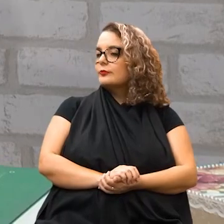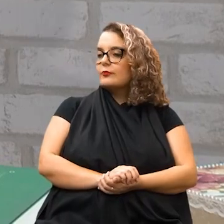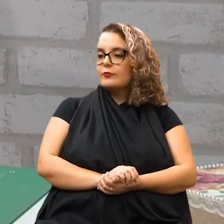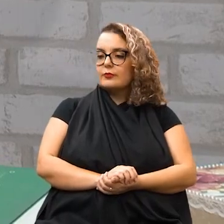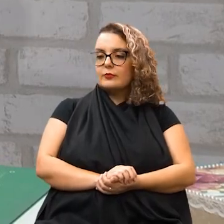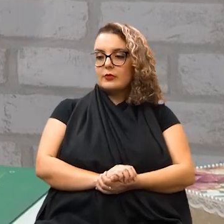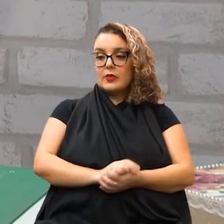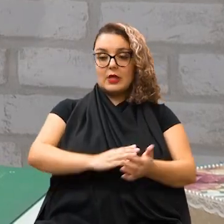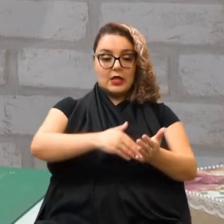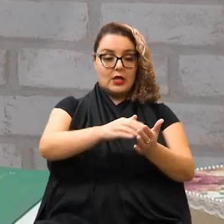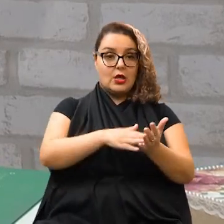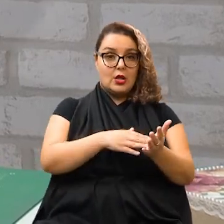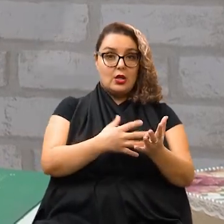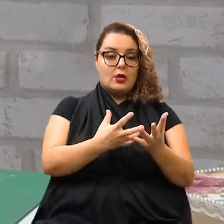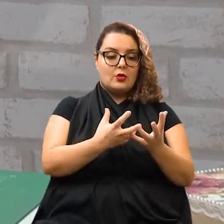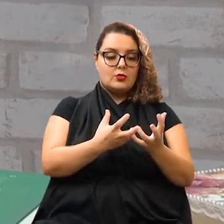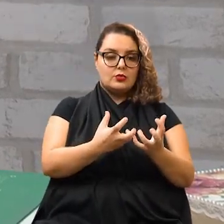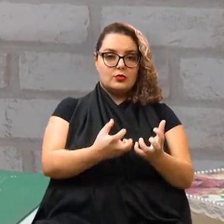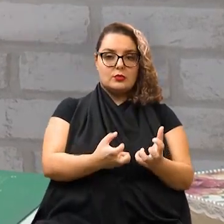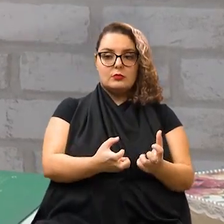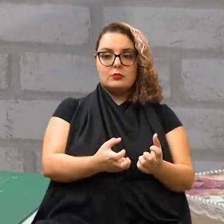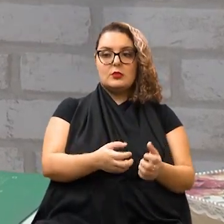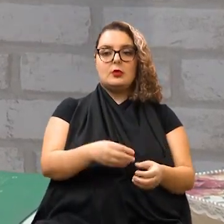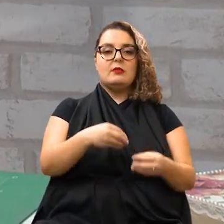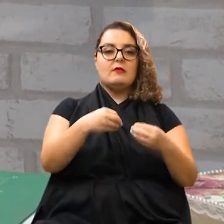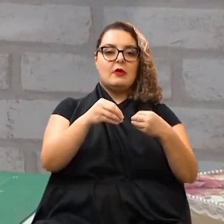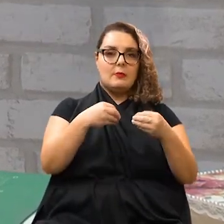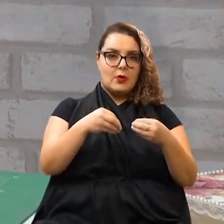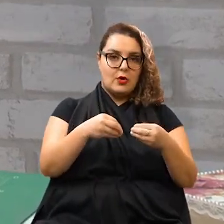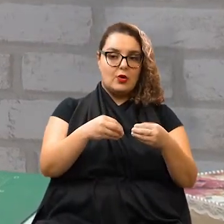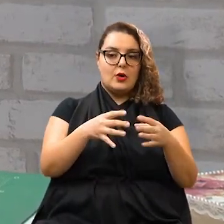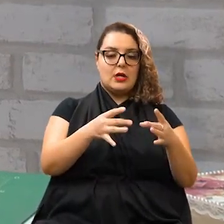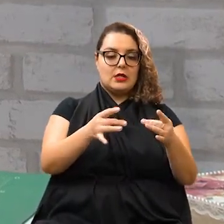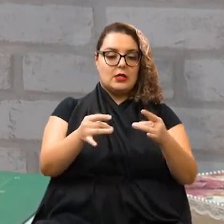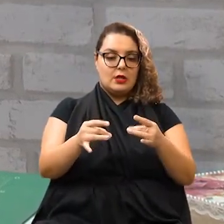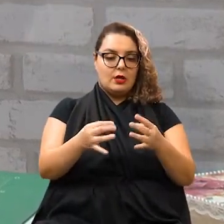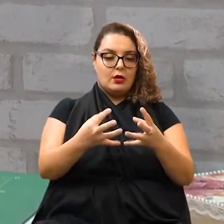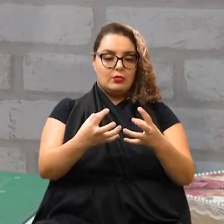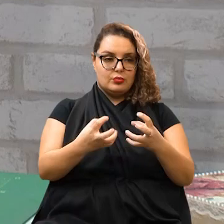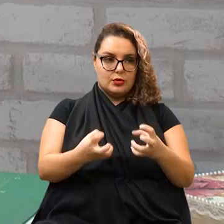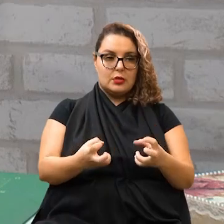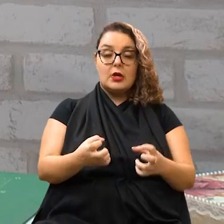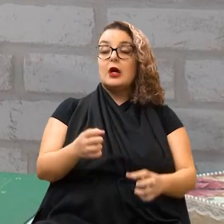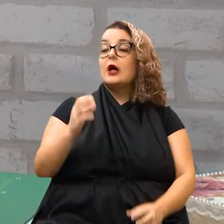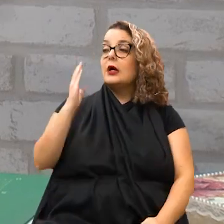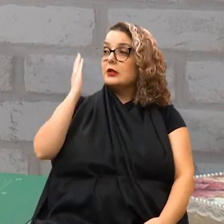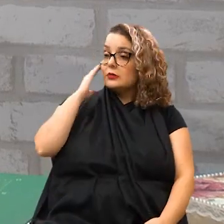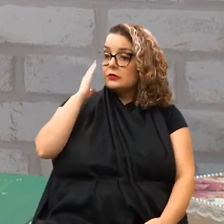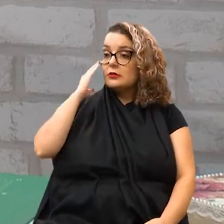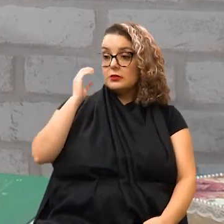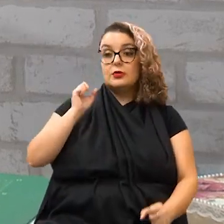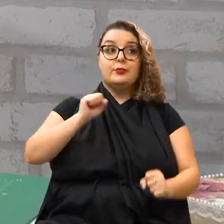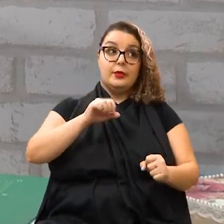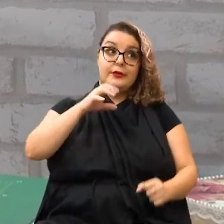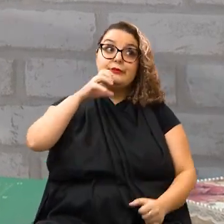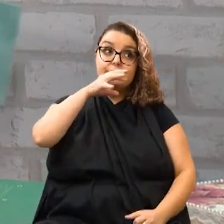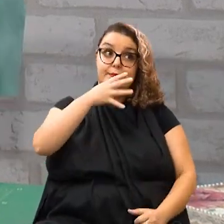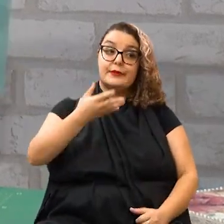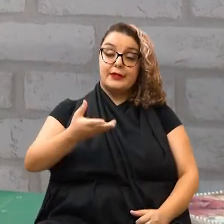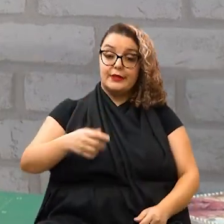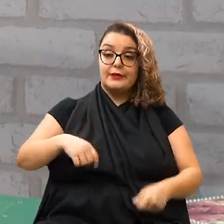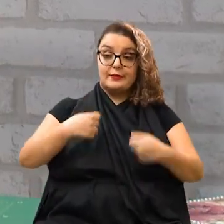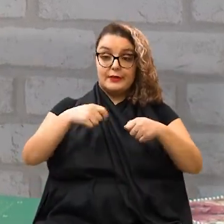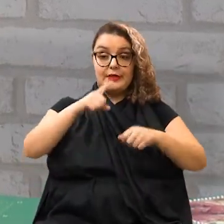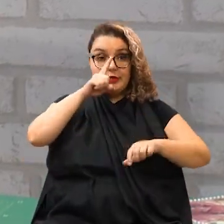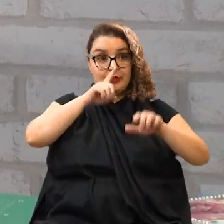Ele amolece, inclusive, tintas, ele é muito utilizado para tirar tinta, para tirar adesivo, sabe? Sim. E é uma ferramenta também que pode queimar, então as